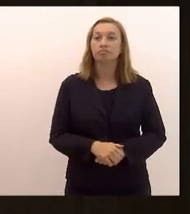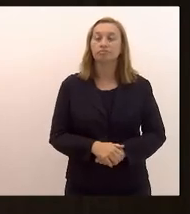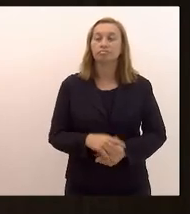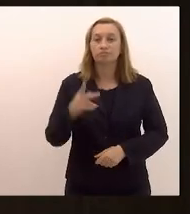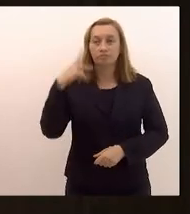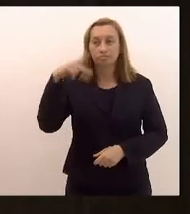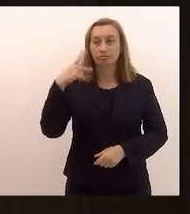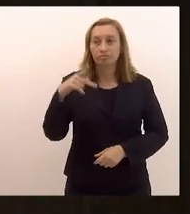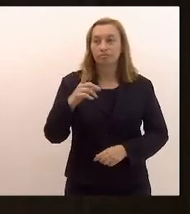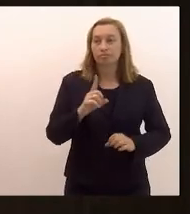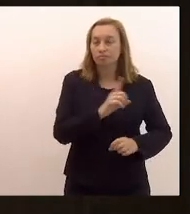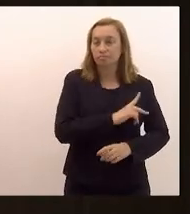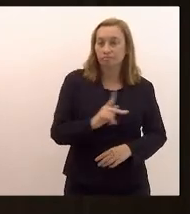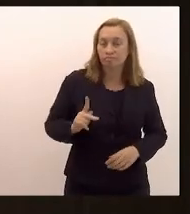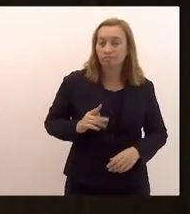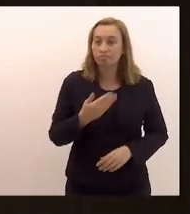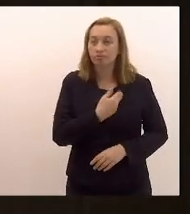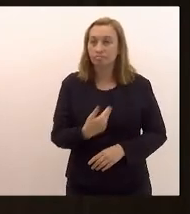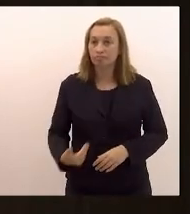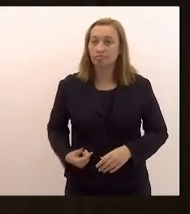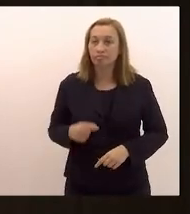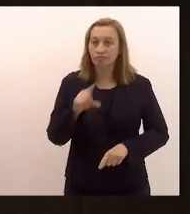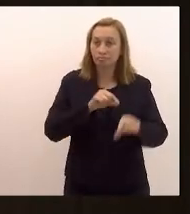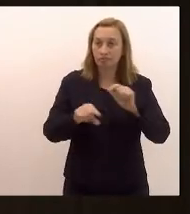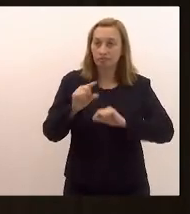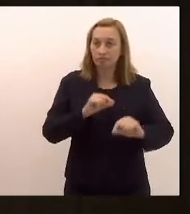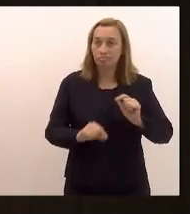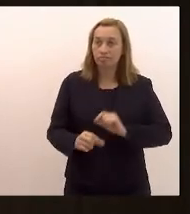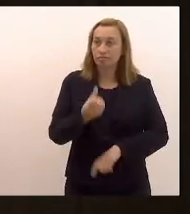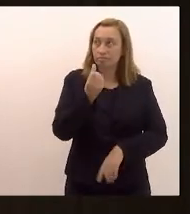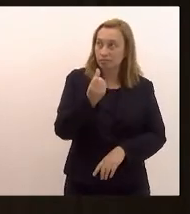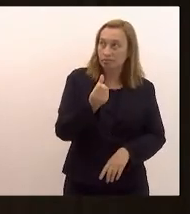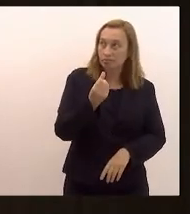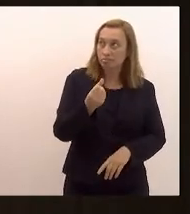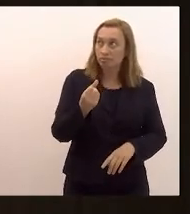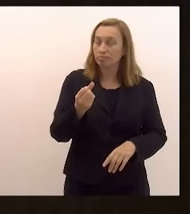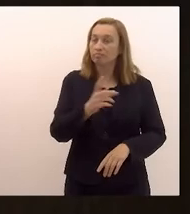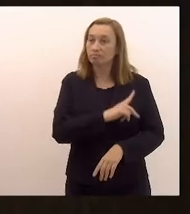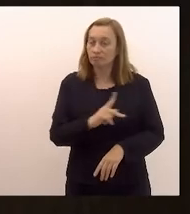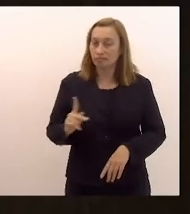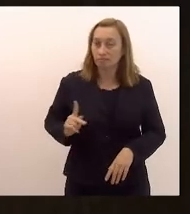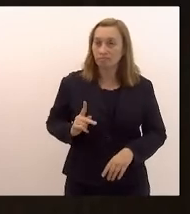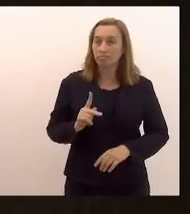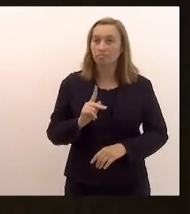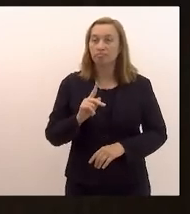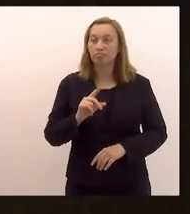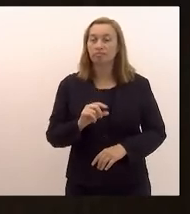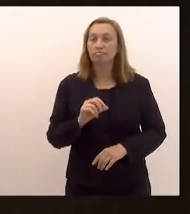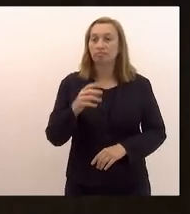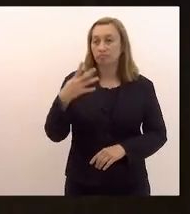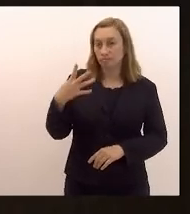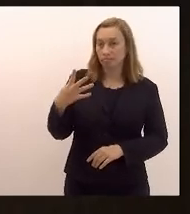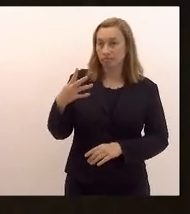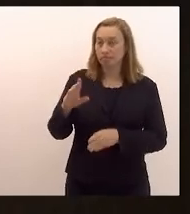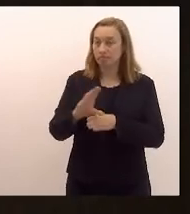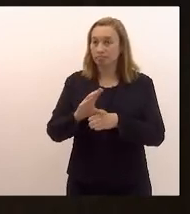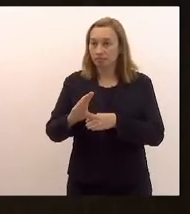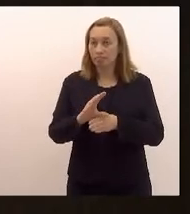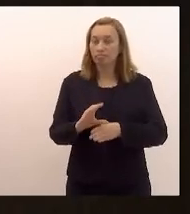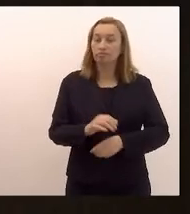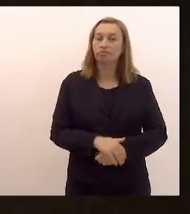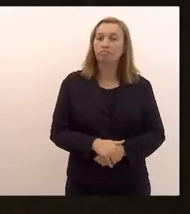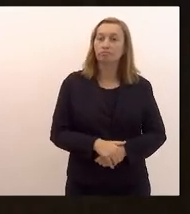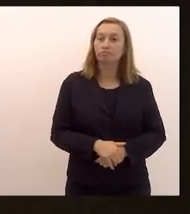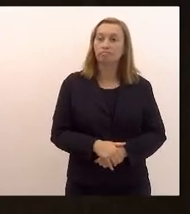da defensoria pública em que a maioria Eleita pela classe são seis de Defensores de leite pela classe e quatro conselheiros natos